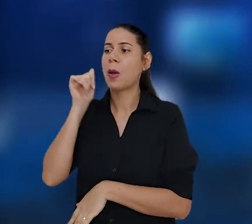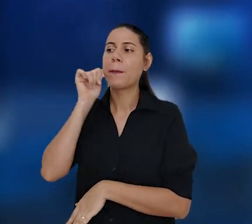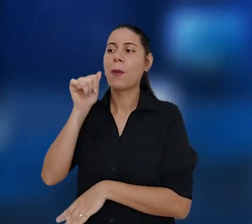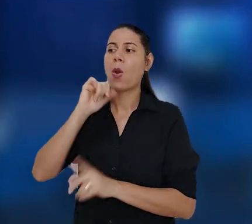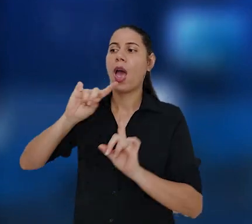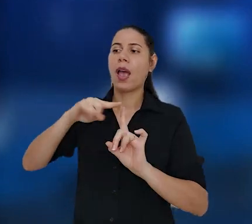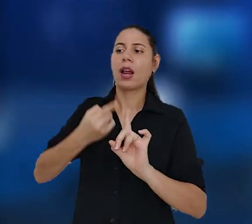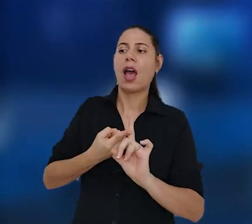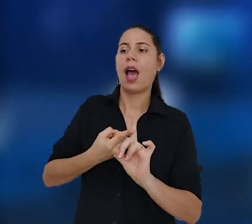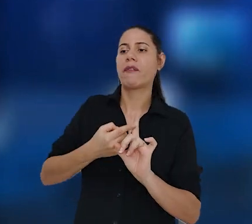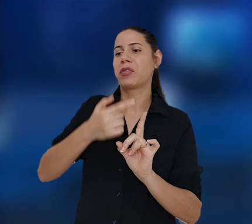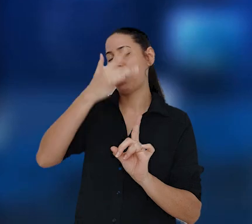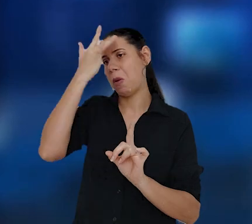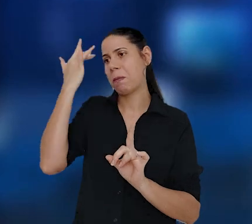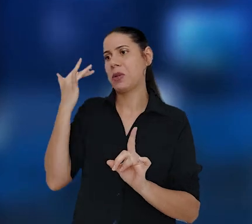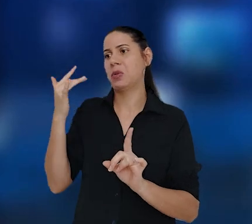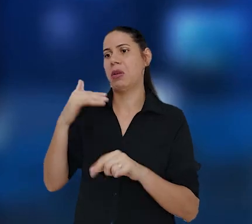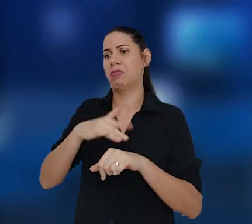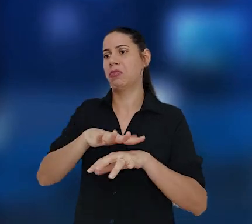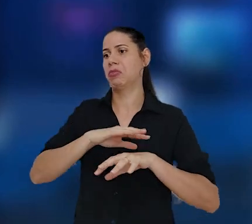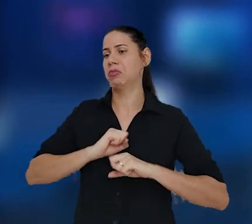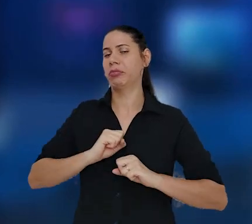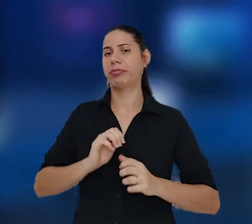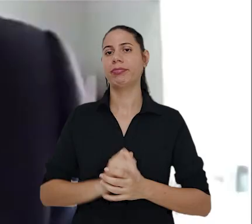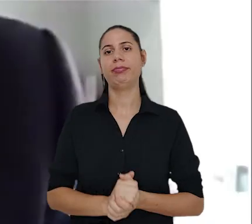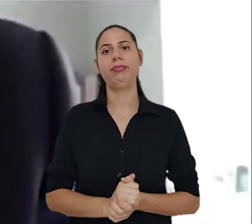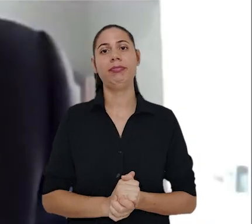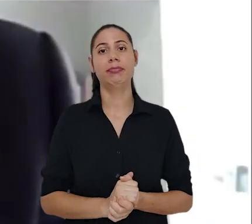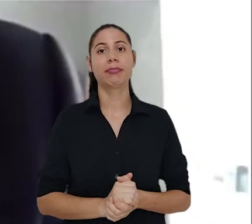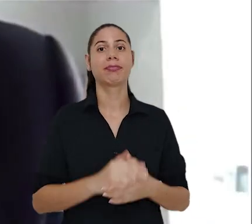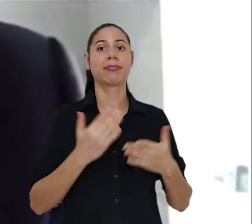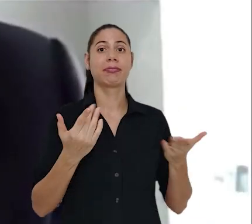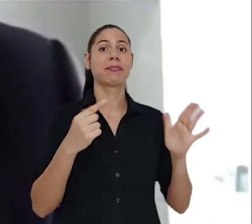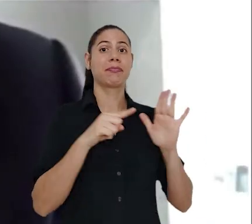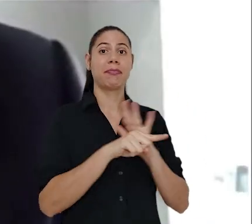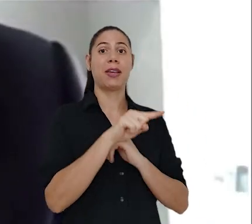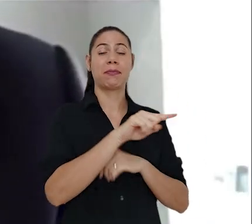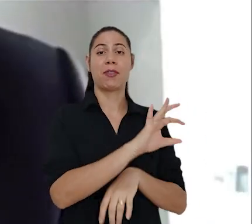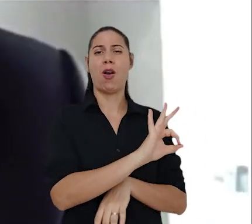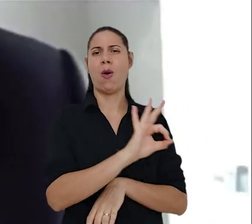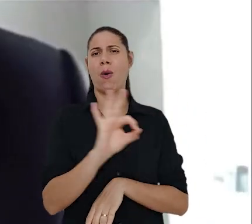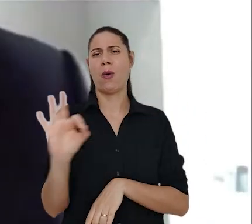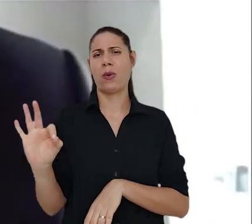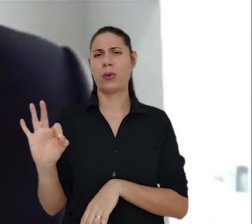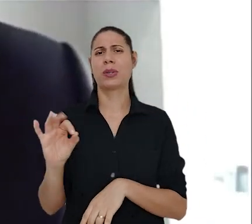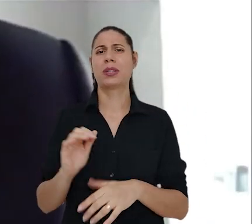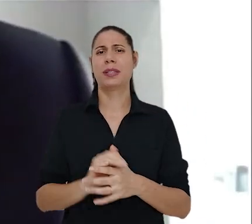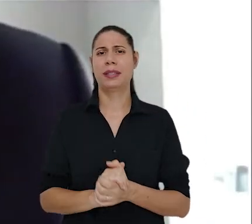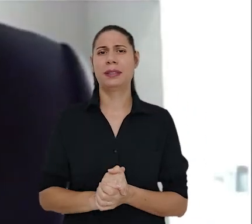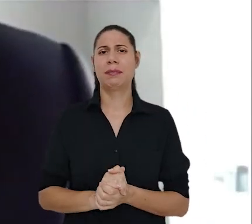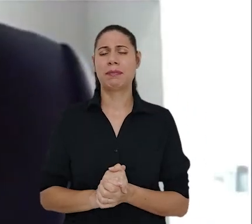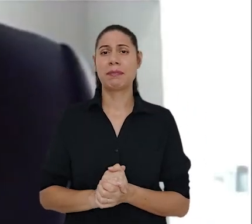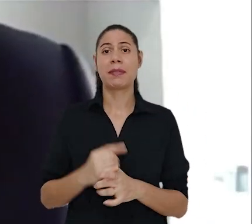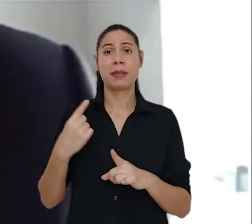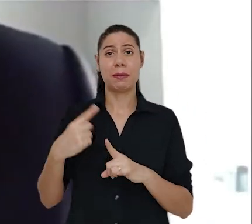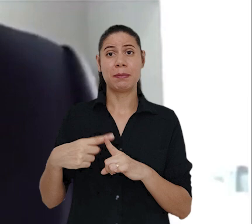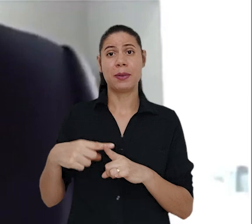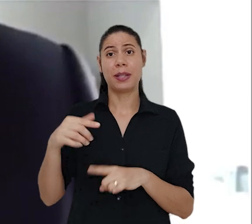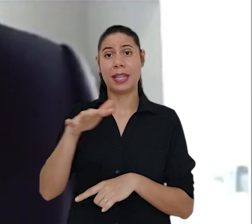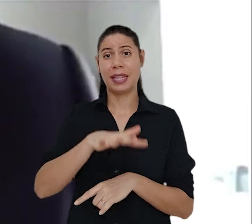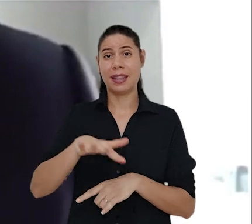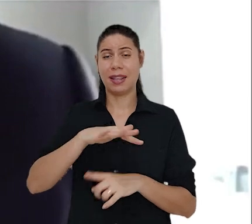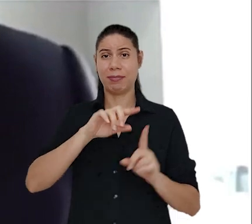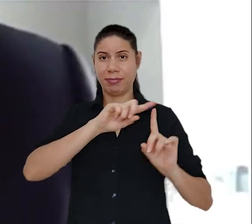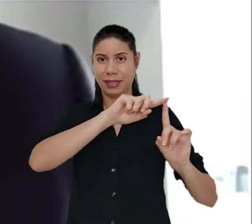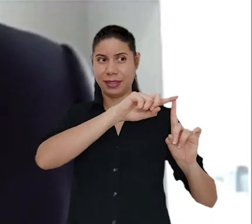mulheres grávidas ou de candidatos acometidos com alguma doença? Essa pergunta é ótima, Rafael, porque tanto na